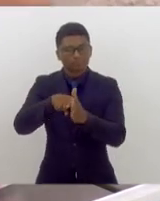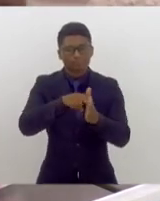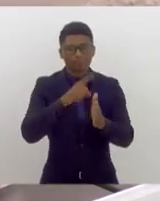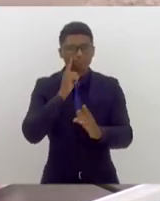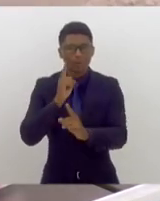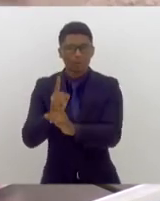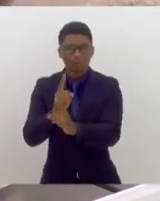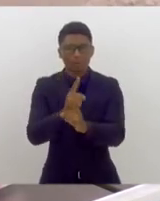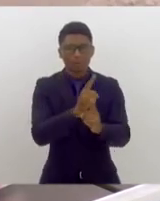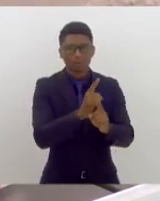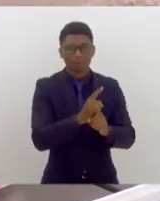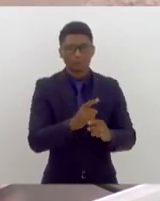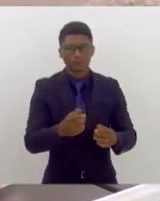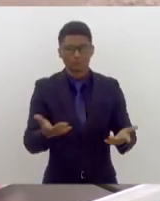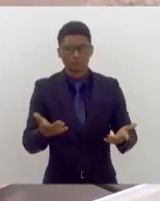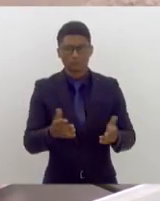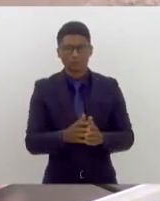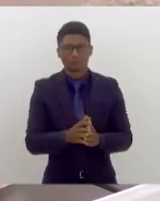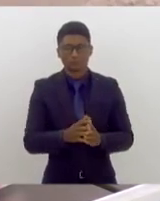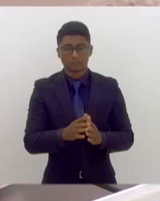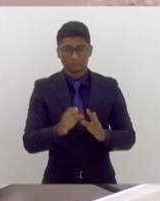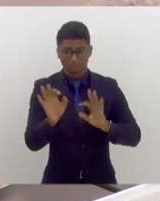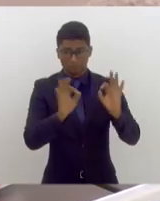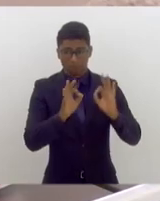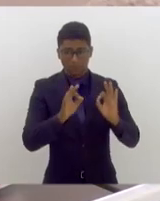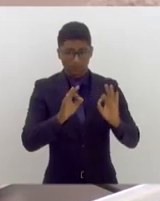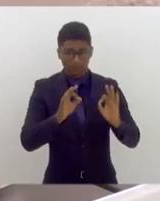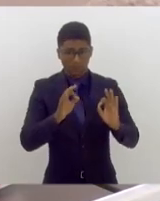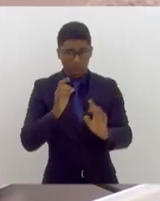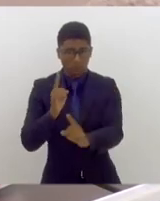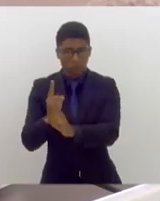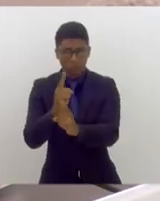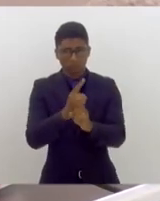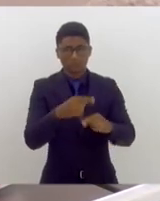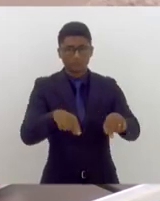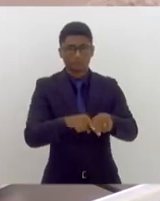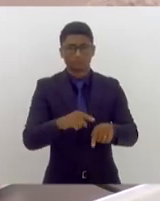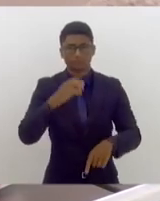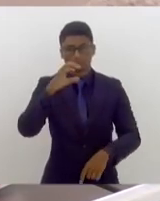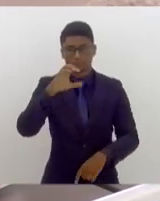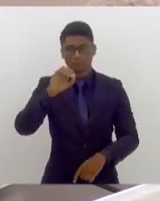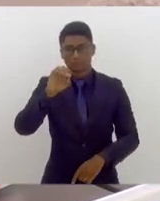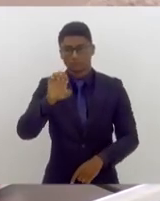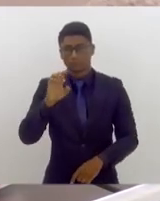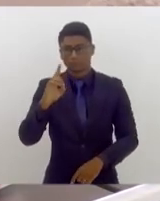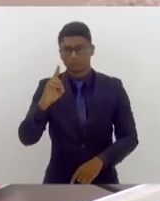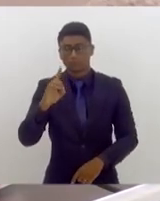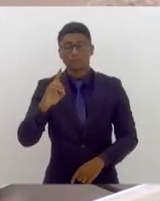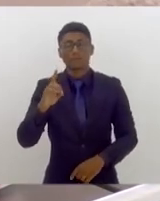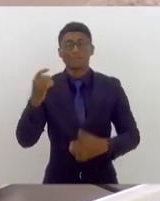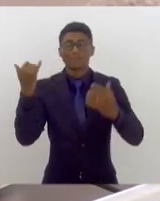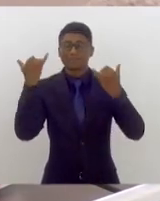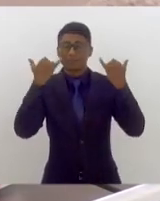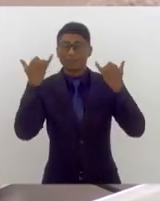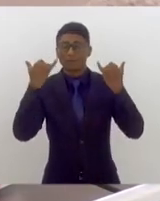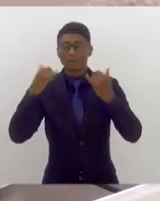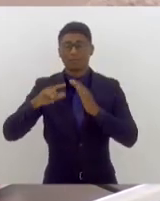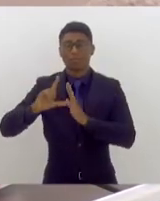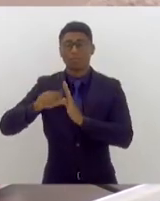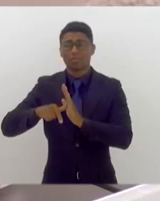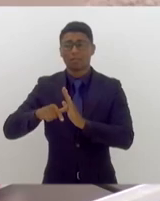do diagnóstico que nós temos nesse plano apresentado e na própria COED, nós temos dados defasados em função de não